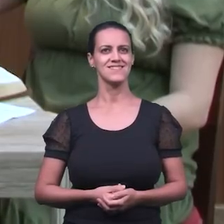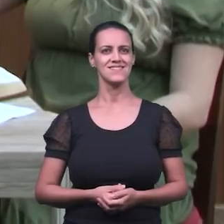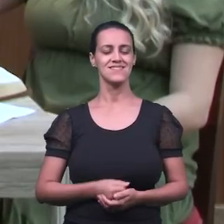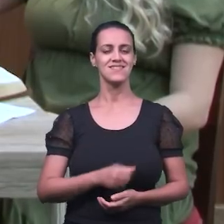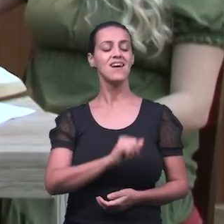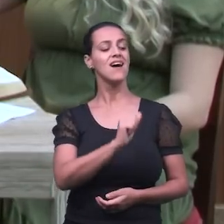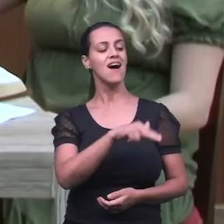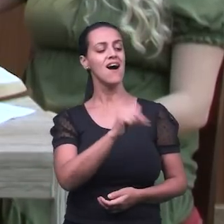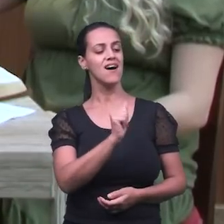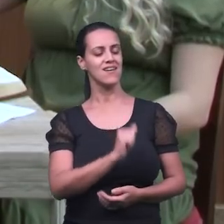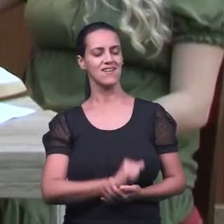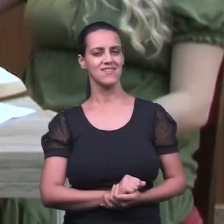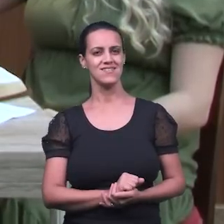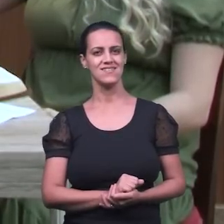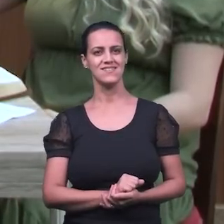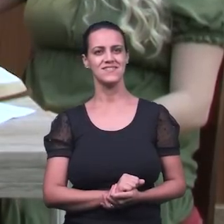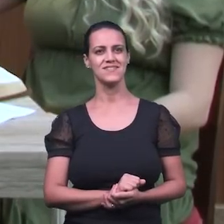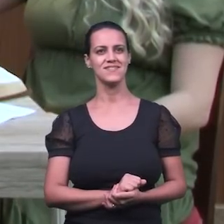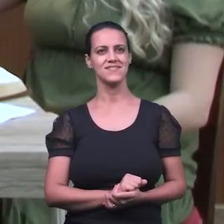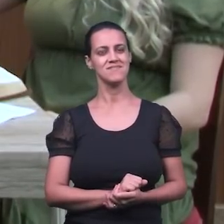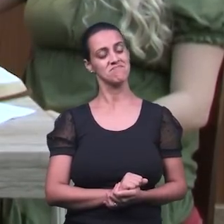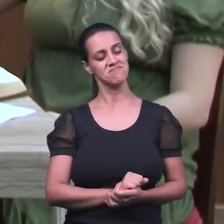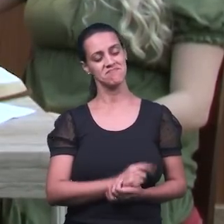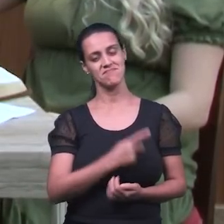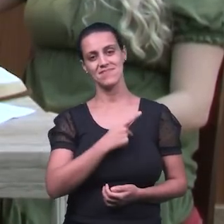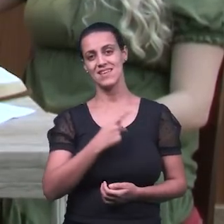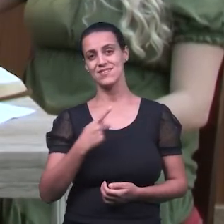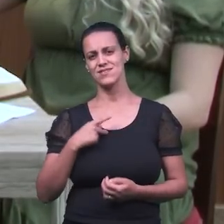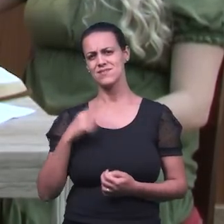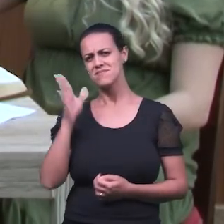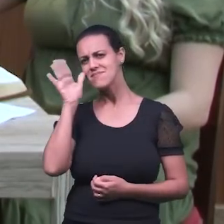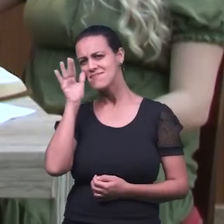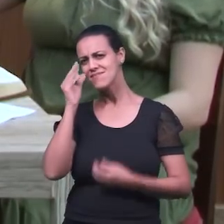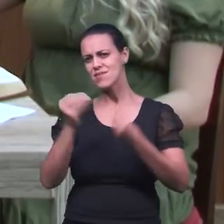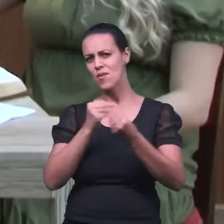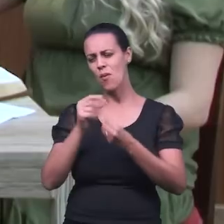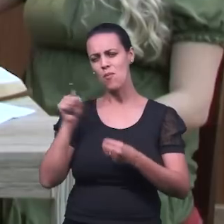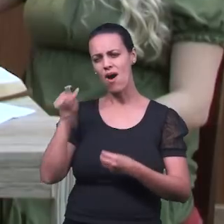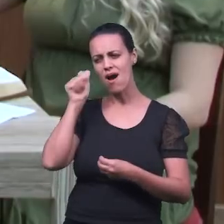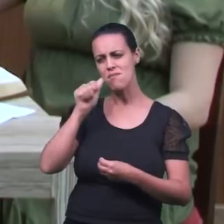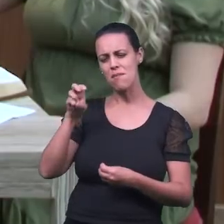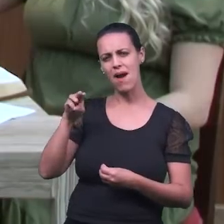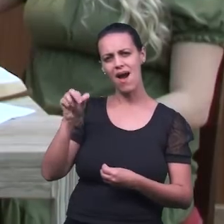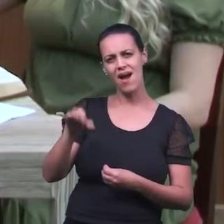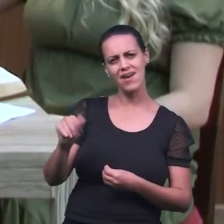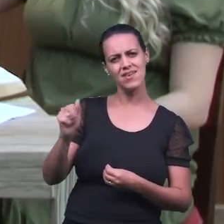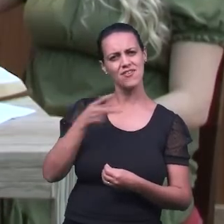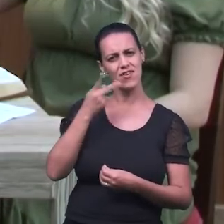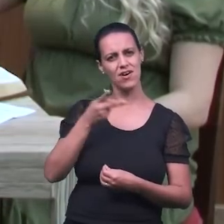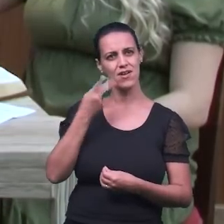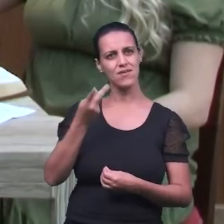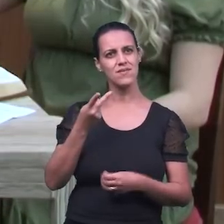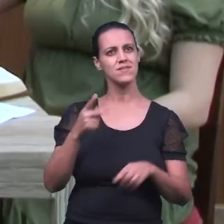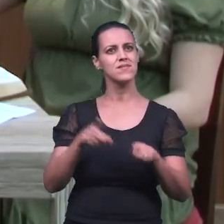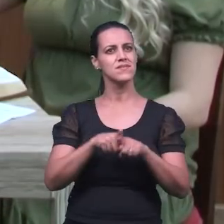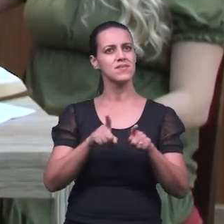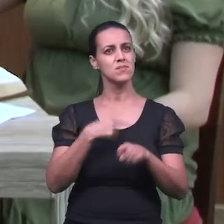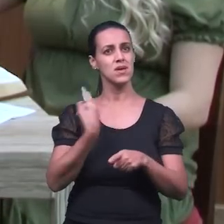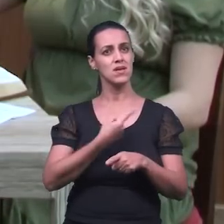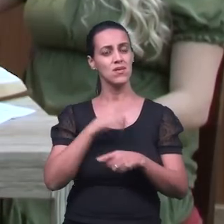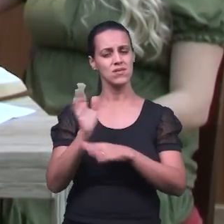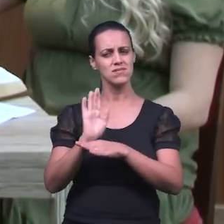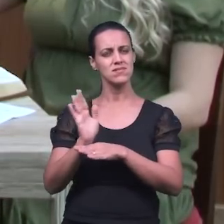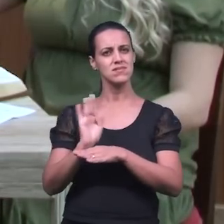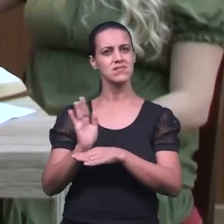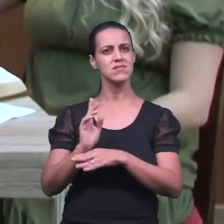Ana Beatriz, diga. Amém. Pastor, interessante como a irmã Maria Luísa disse, e também o vídeo que nós acabamos de assistir da